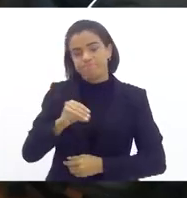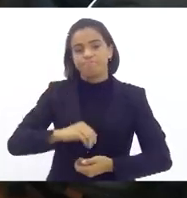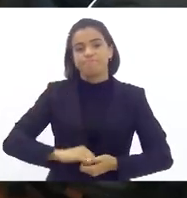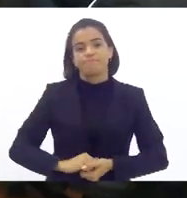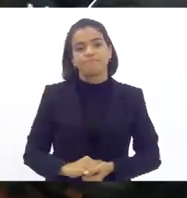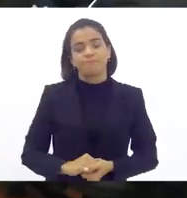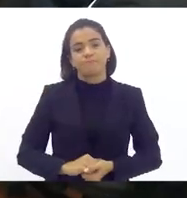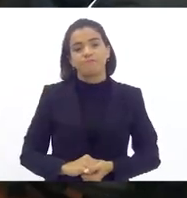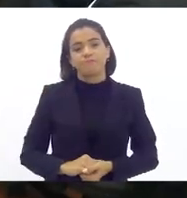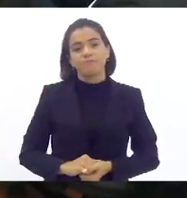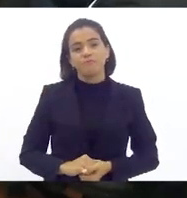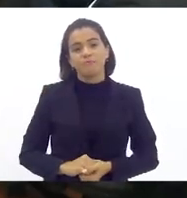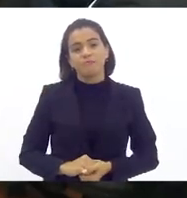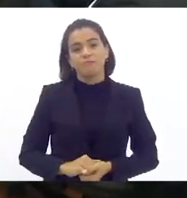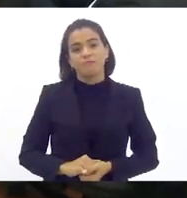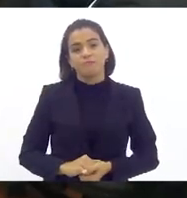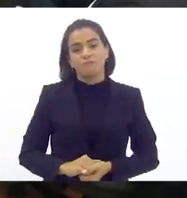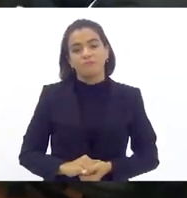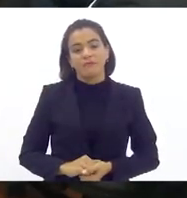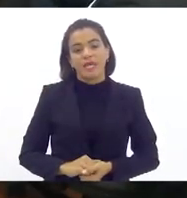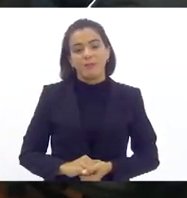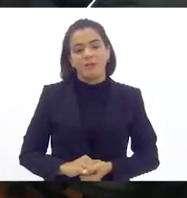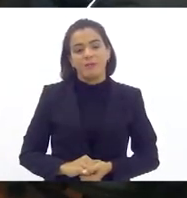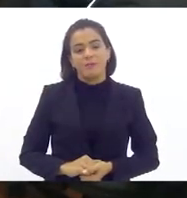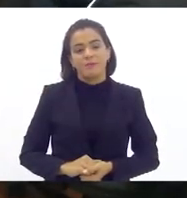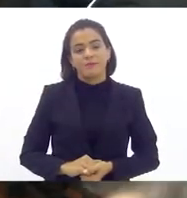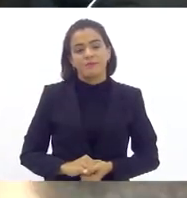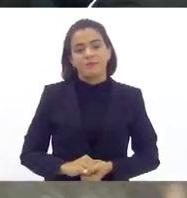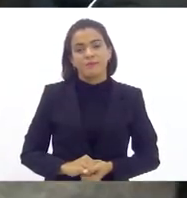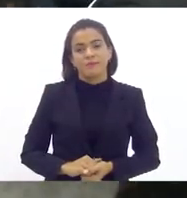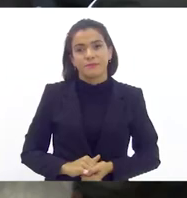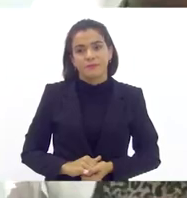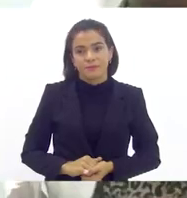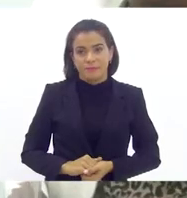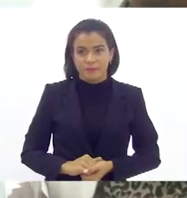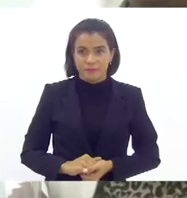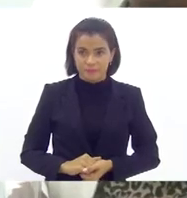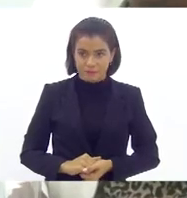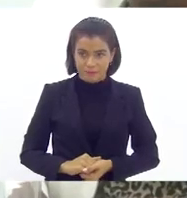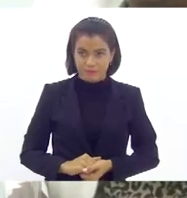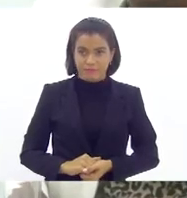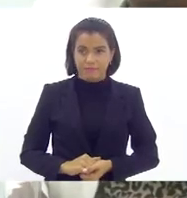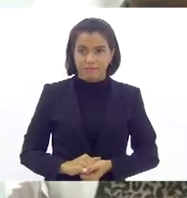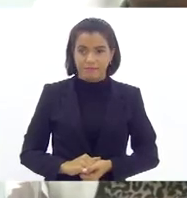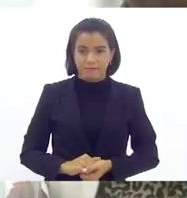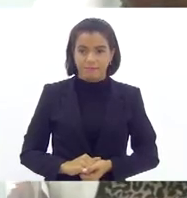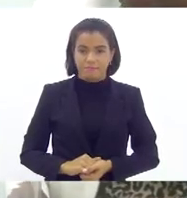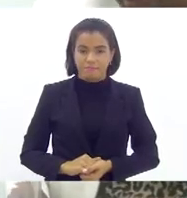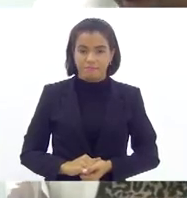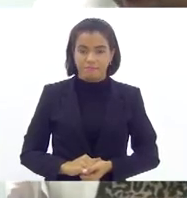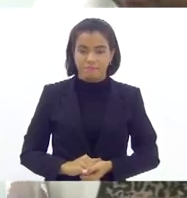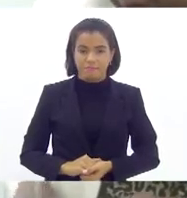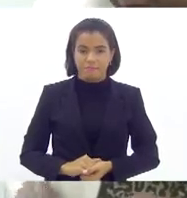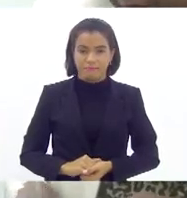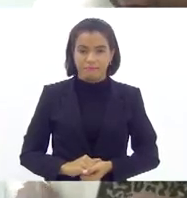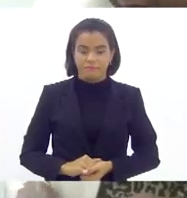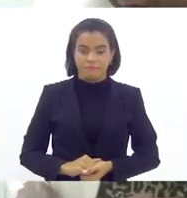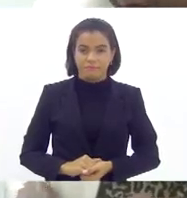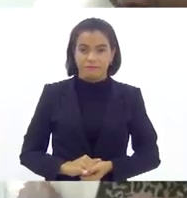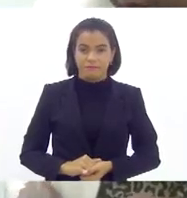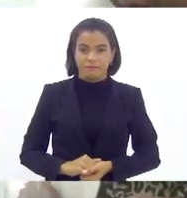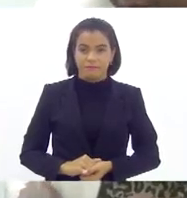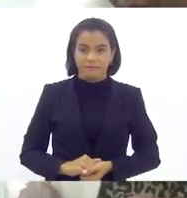Mariô Lazá, é Mariô, Mariô Lazá, é Mariô Gundê, Mariô